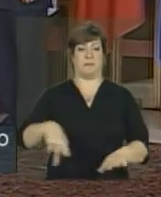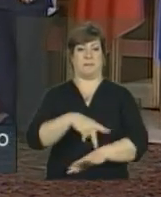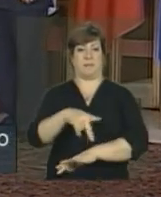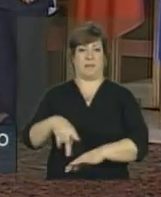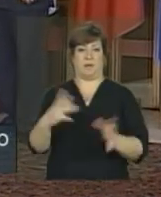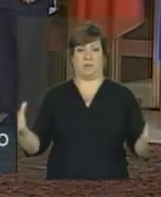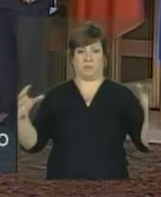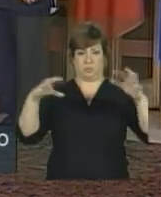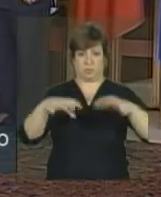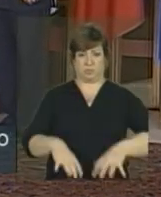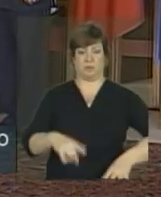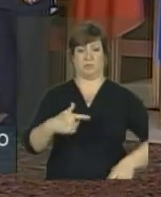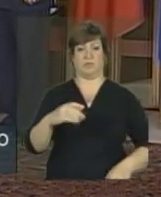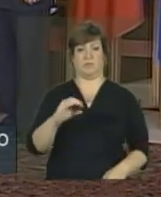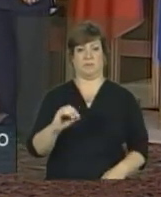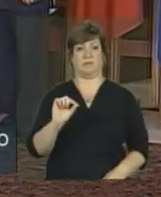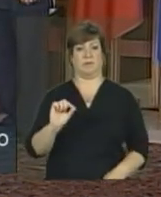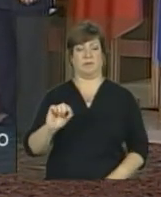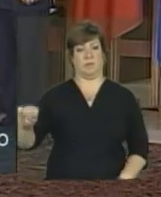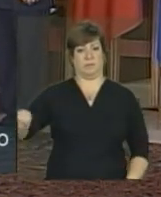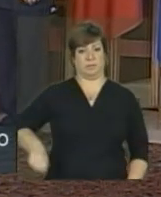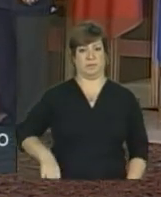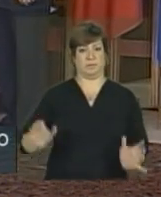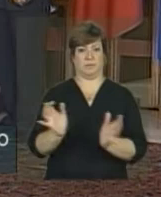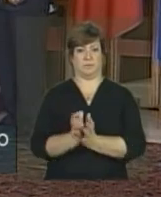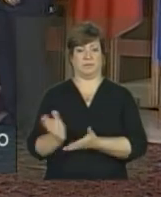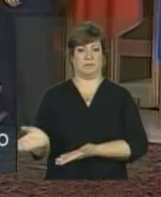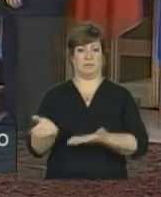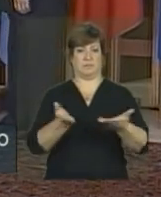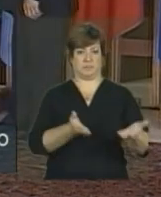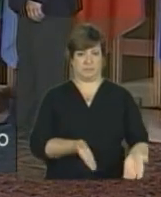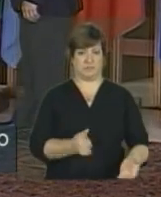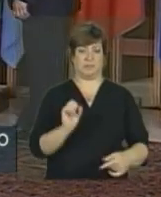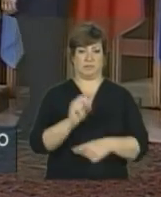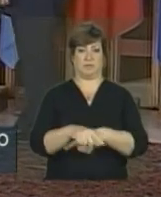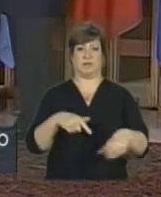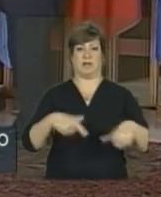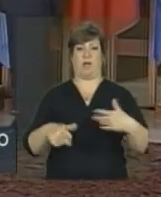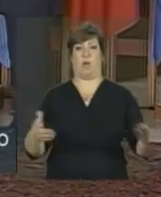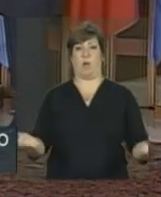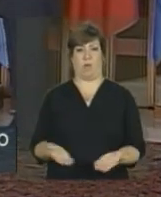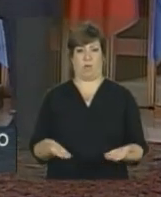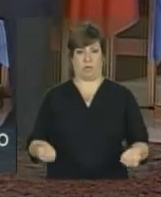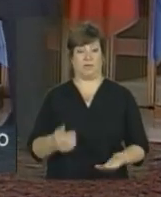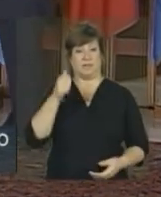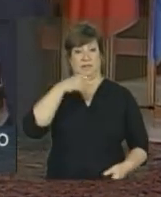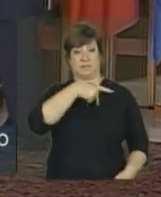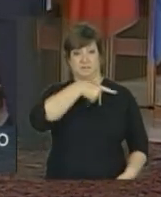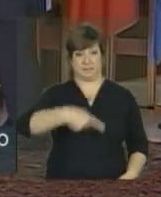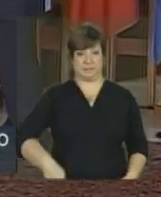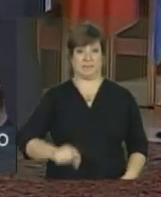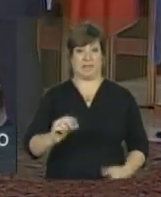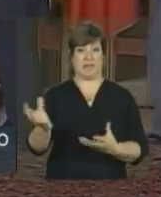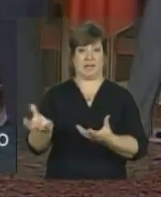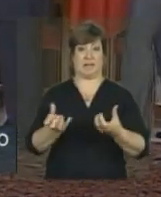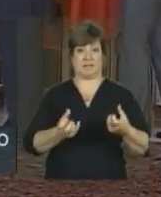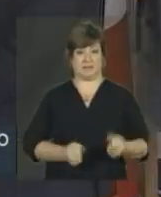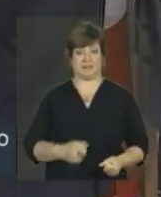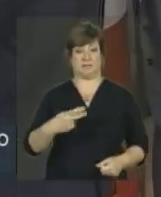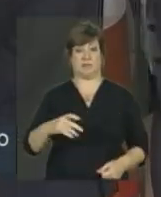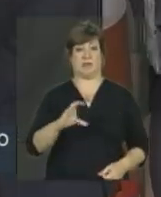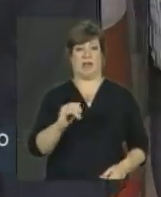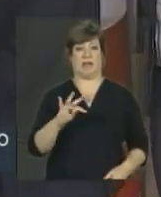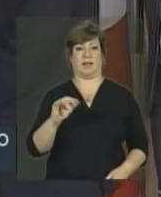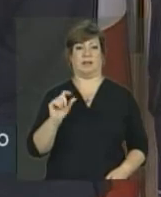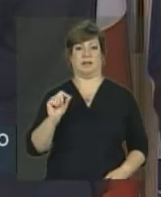representam os países dos quais os seus embaixadores estão sendo empossados hoje. A presidenta recebe aí a